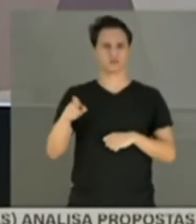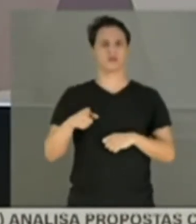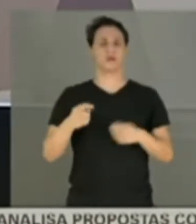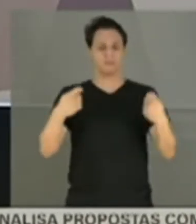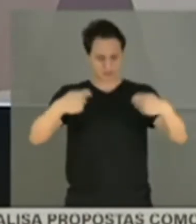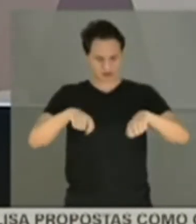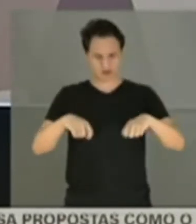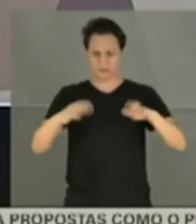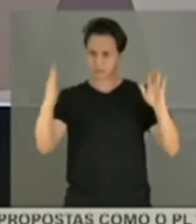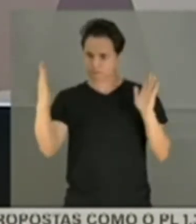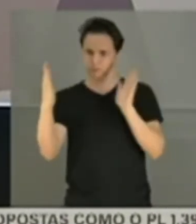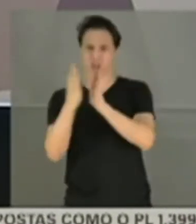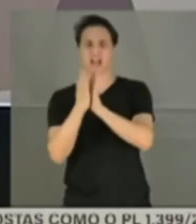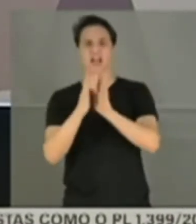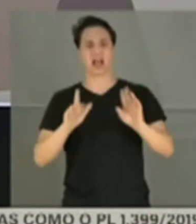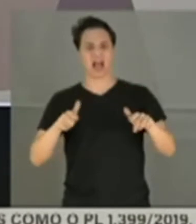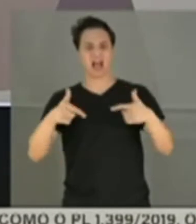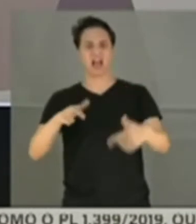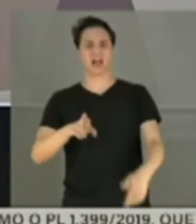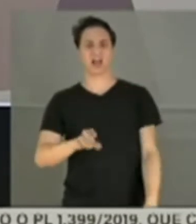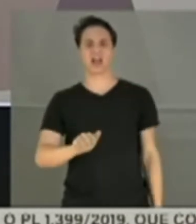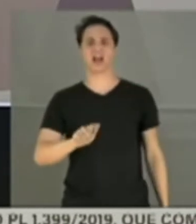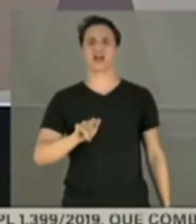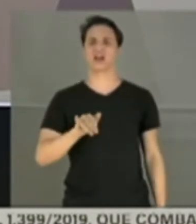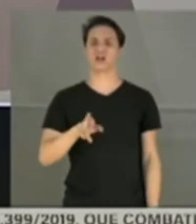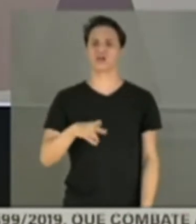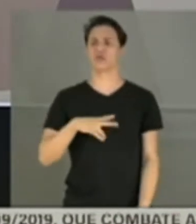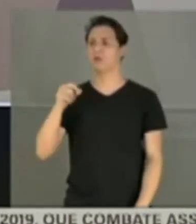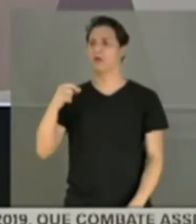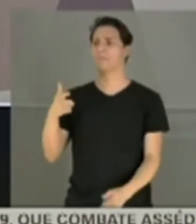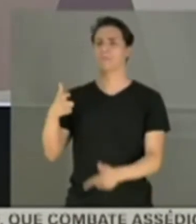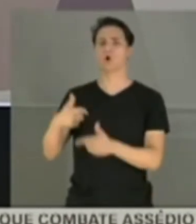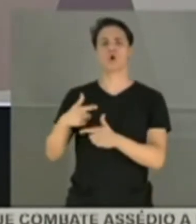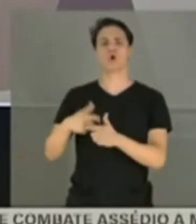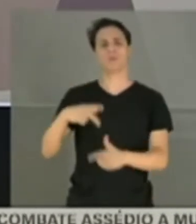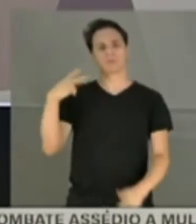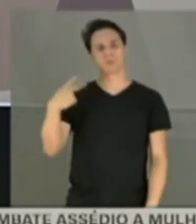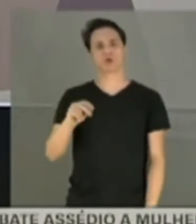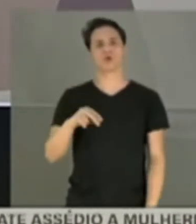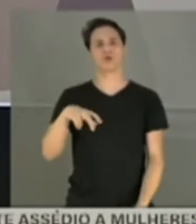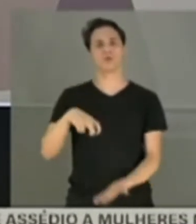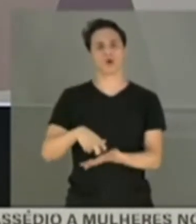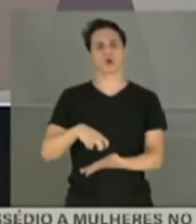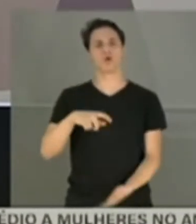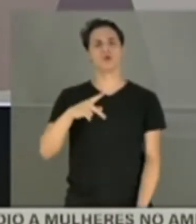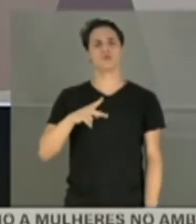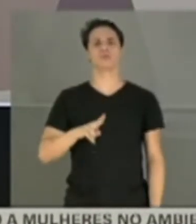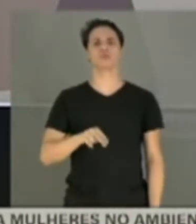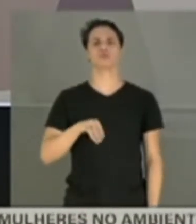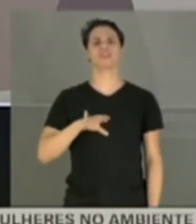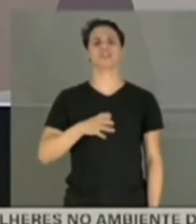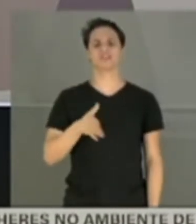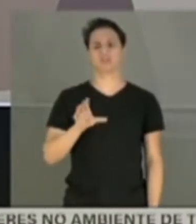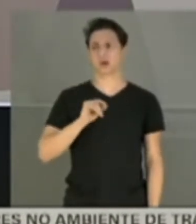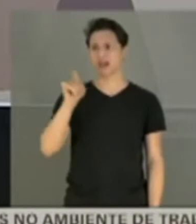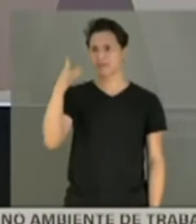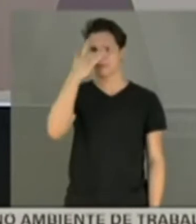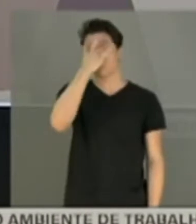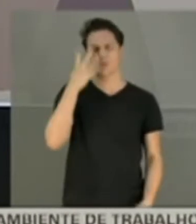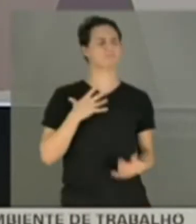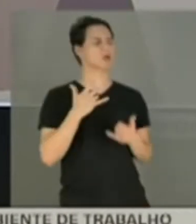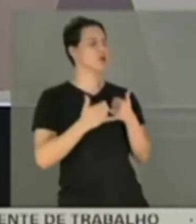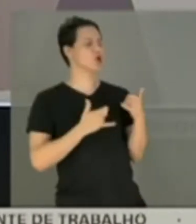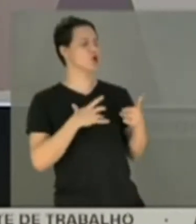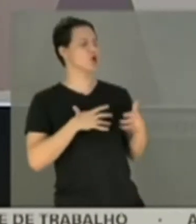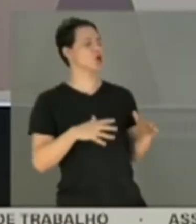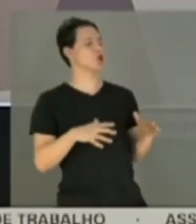providências. Punição àqueles que, mesmo brincando, fala de golpe como se fosse uma